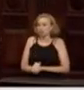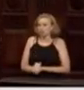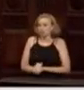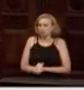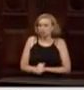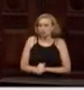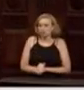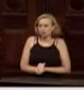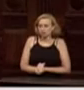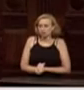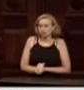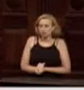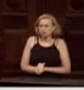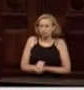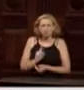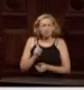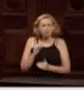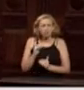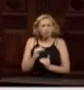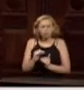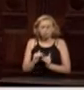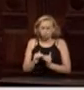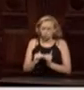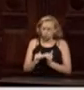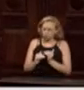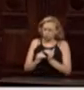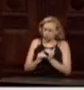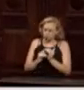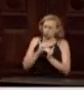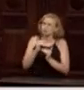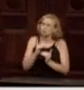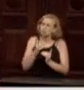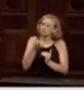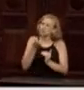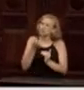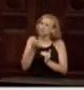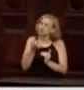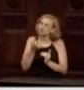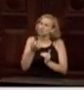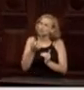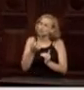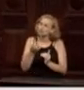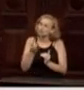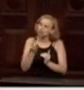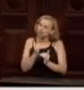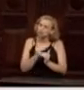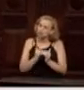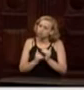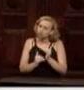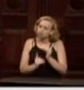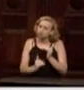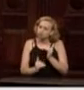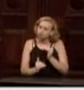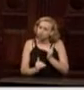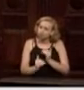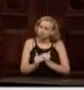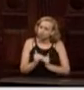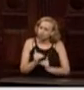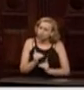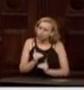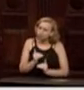E que as coisas não avançavam como a gente pretendia e nem